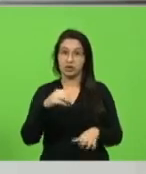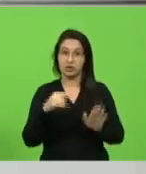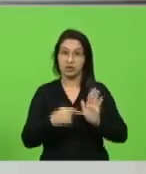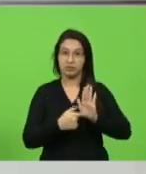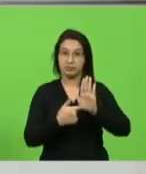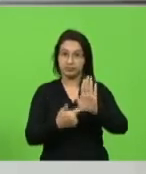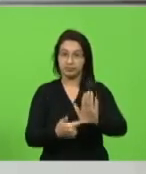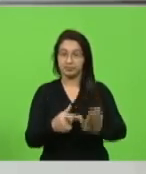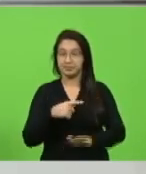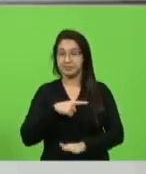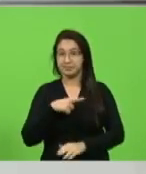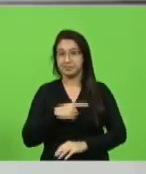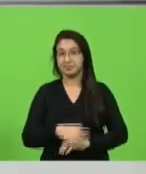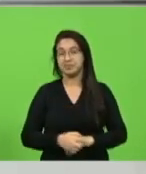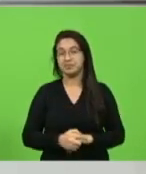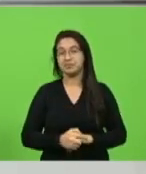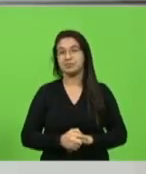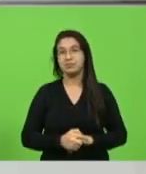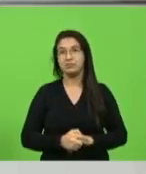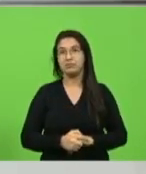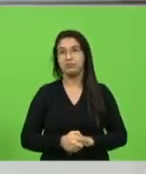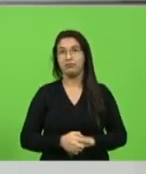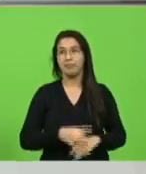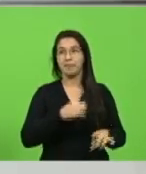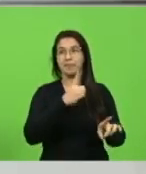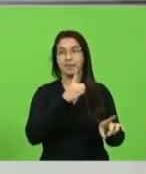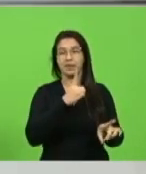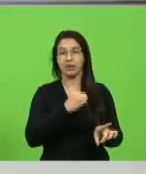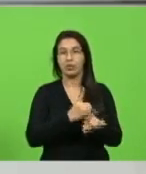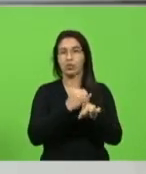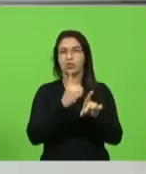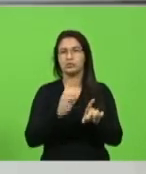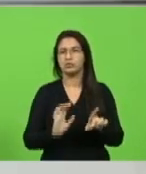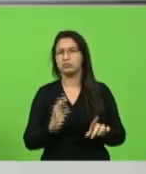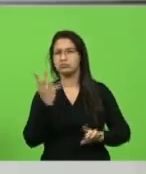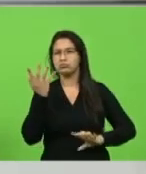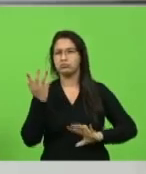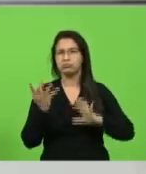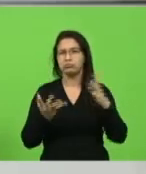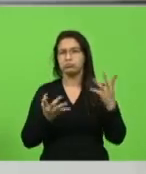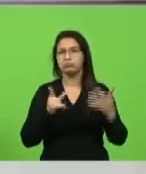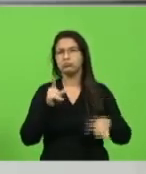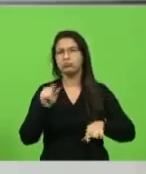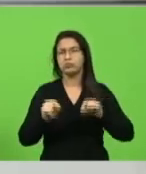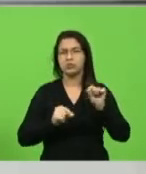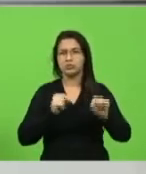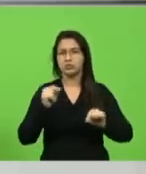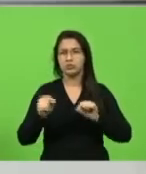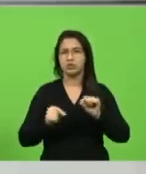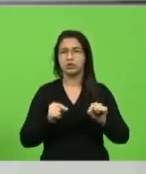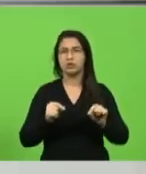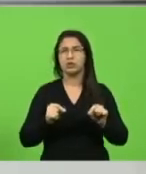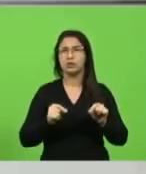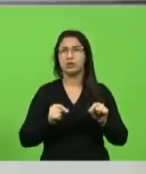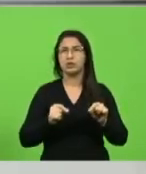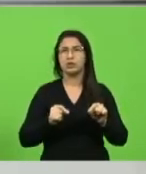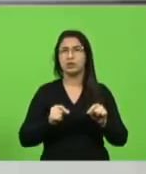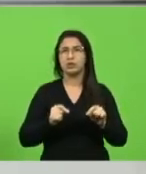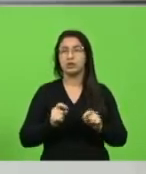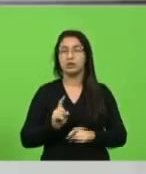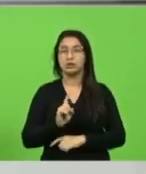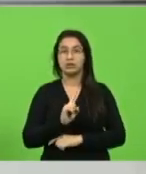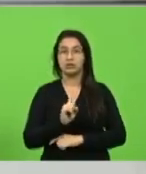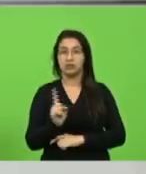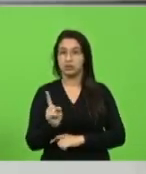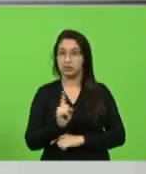Buscaram, é certo, identificar circunstâncias e elementos que, na hipótese, não